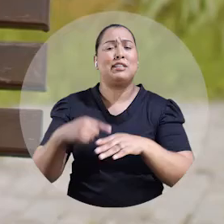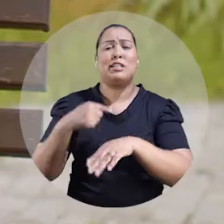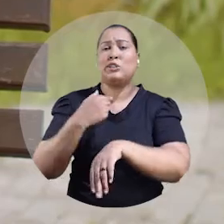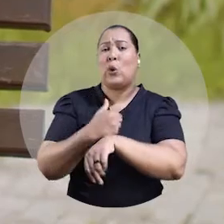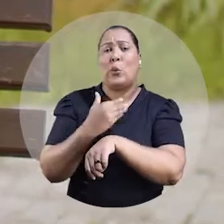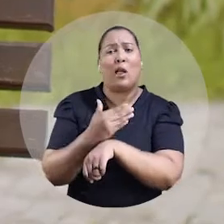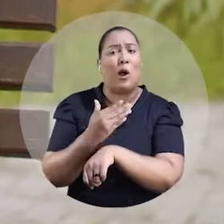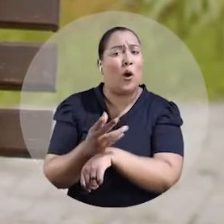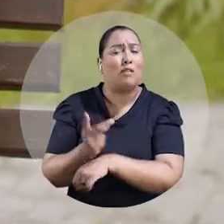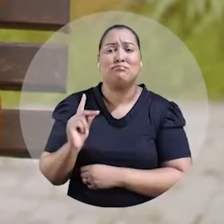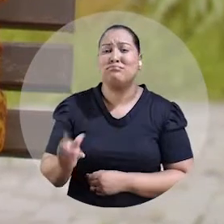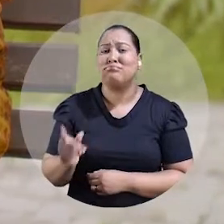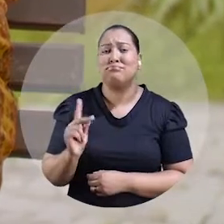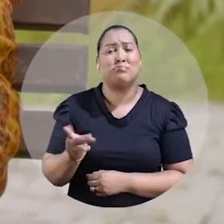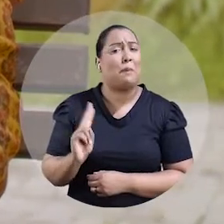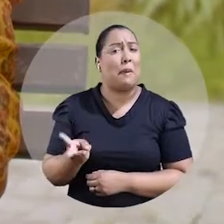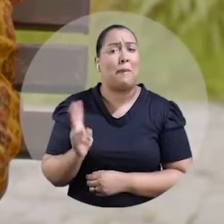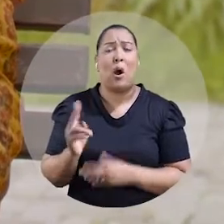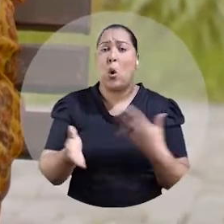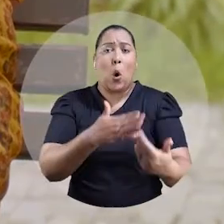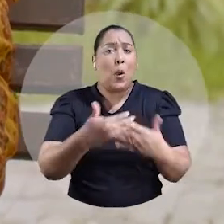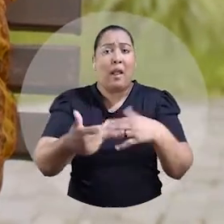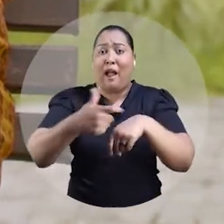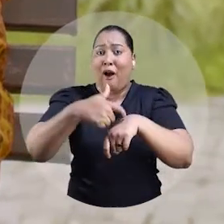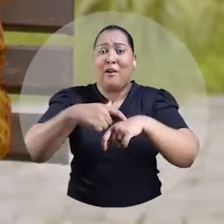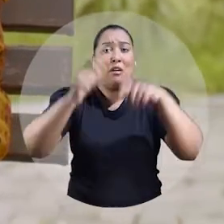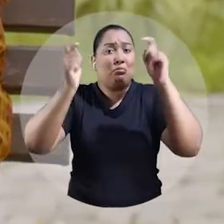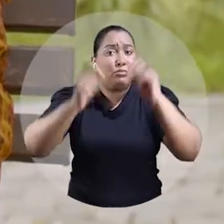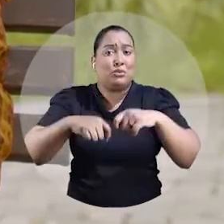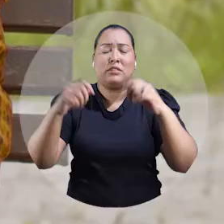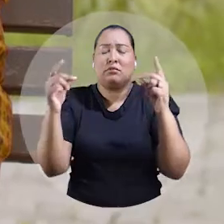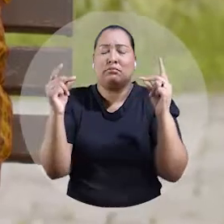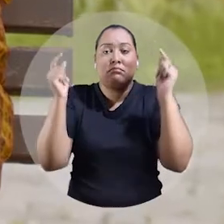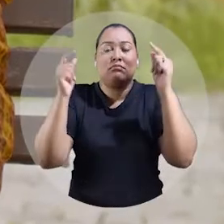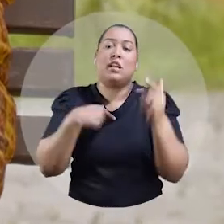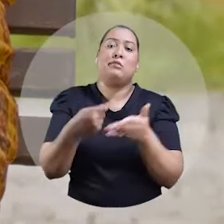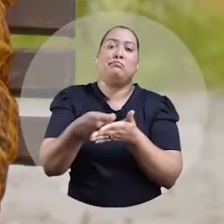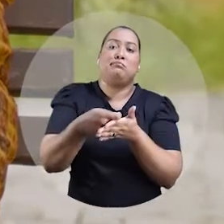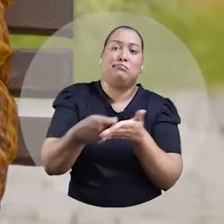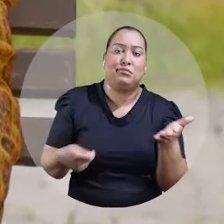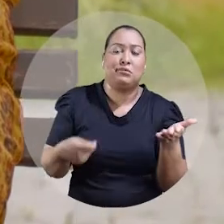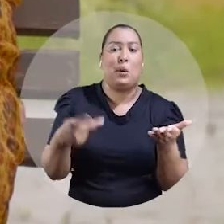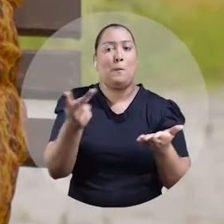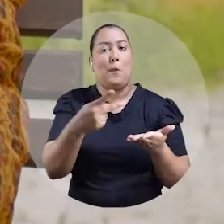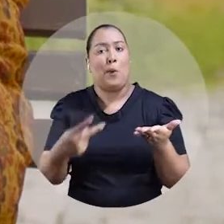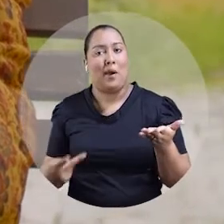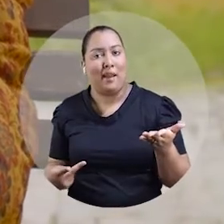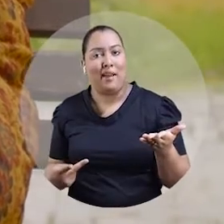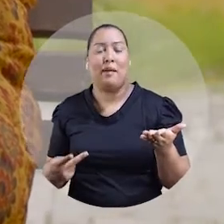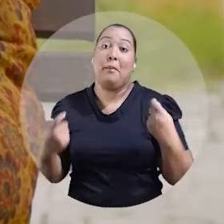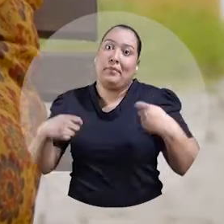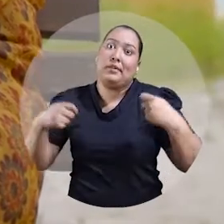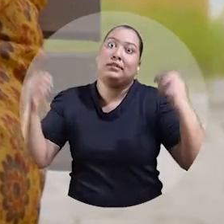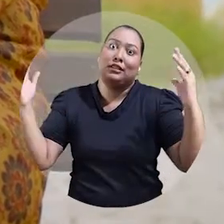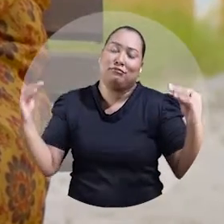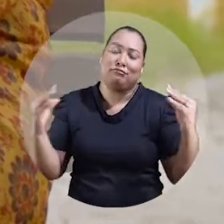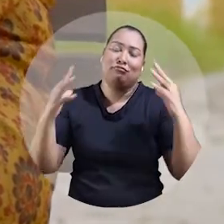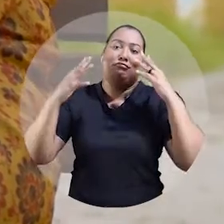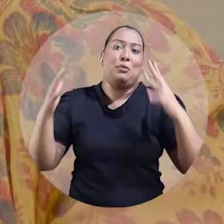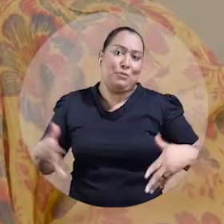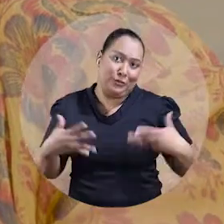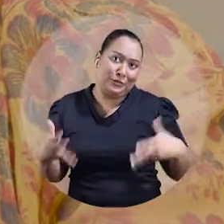constante. Né? Então, a qualquer momento, eu posso iniciar um poema, lógico, com a motivação,